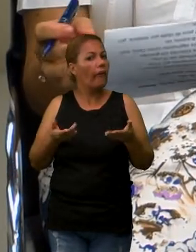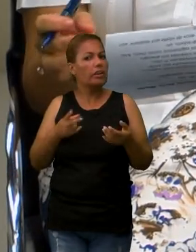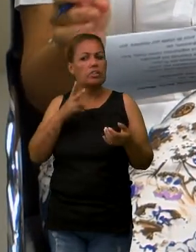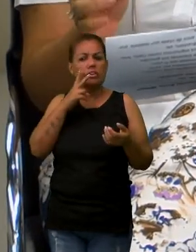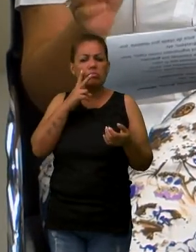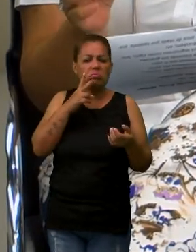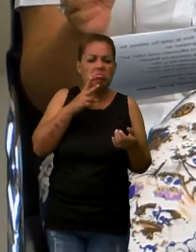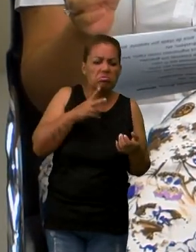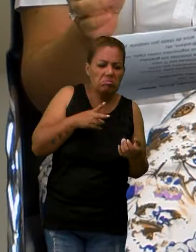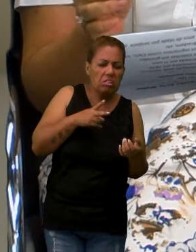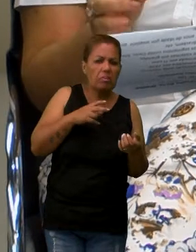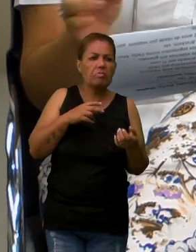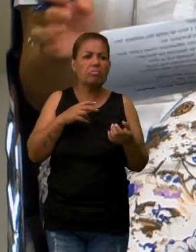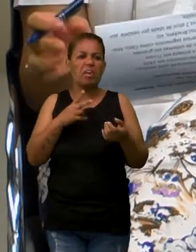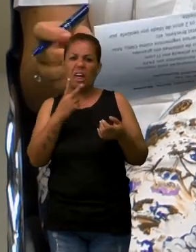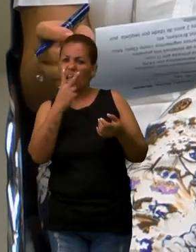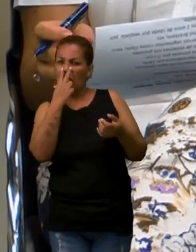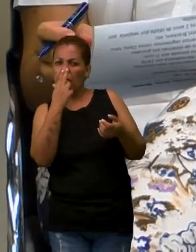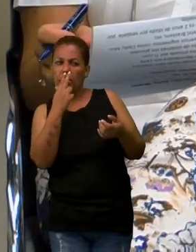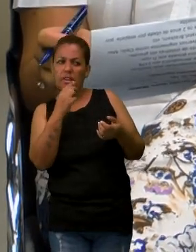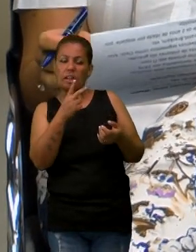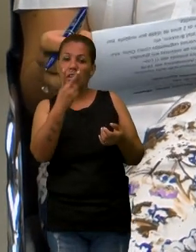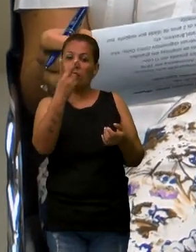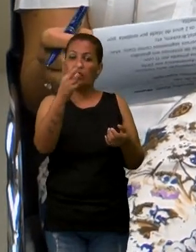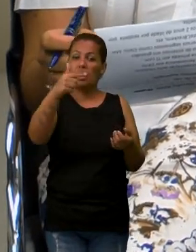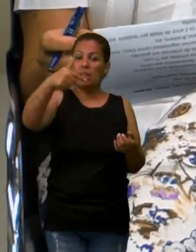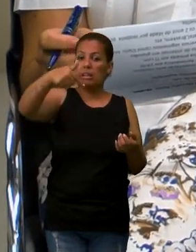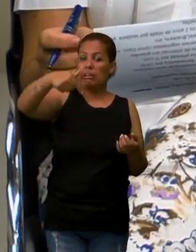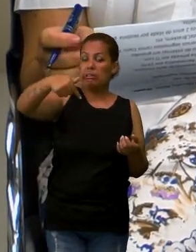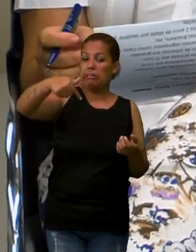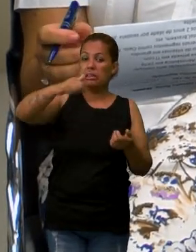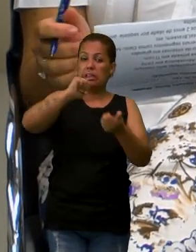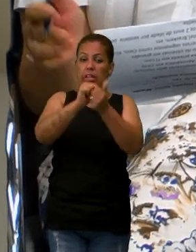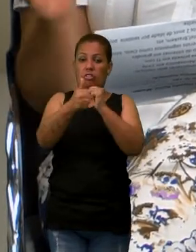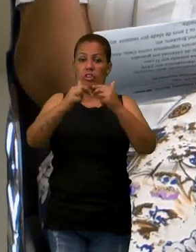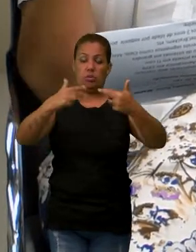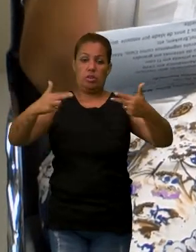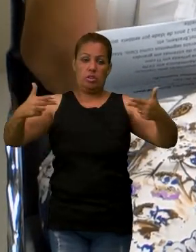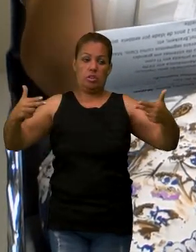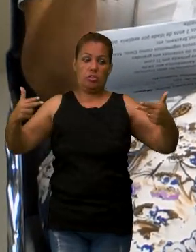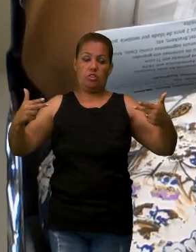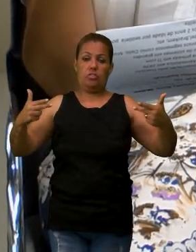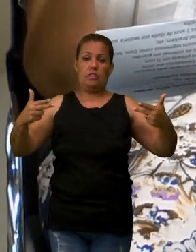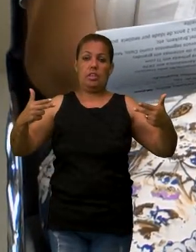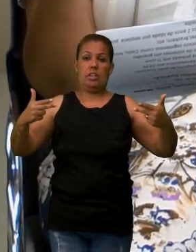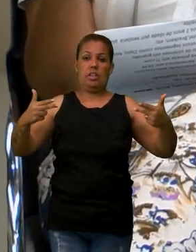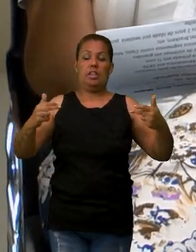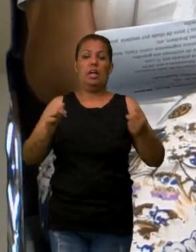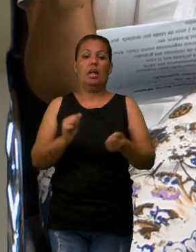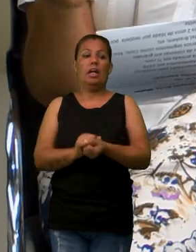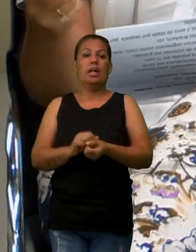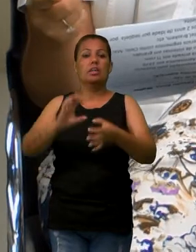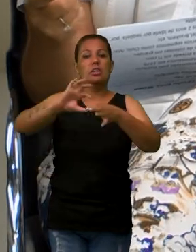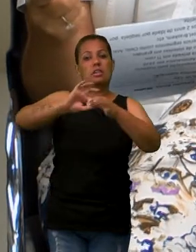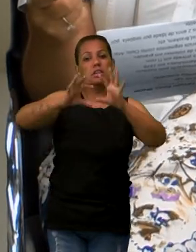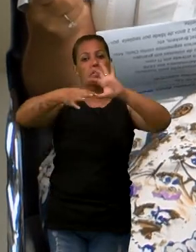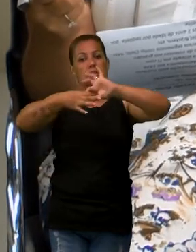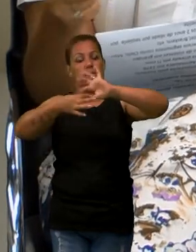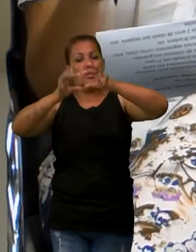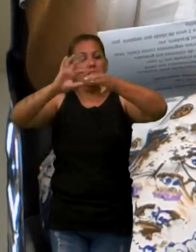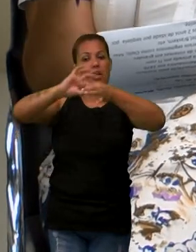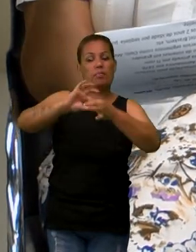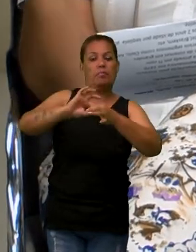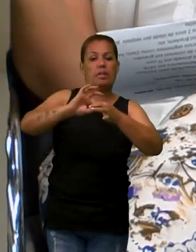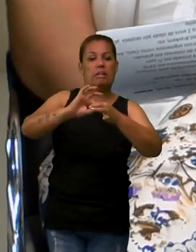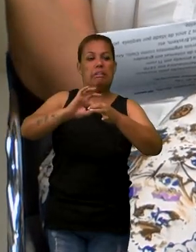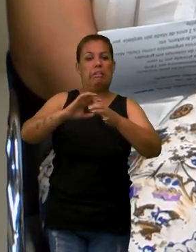aqui é parece que tem 27 modalidades que que fazem parte da para limpeza